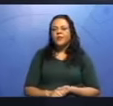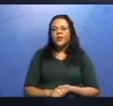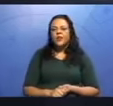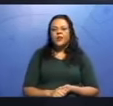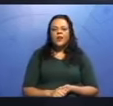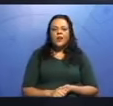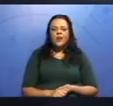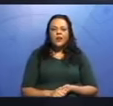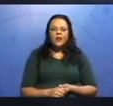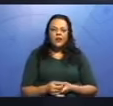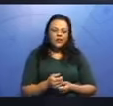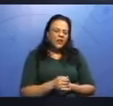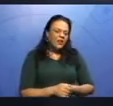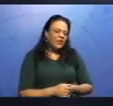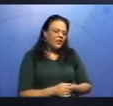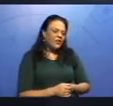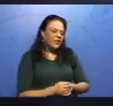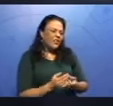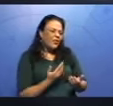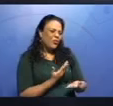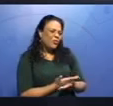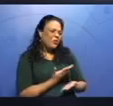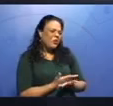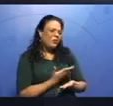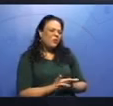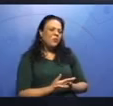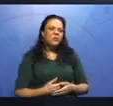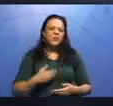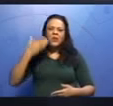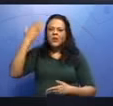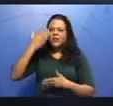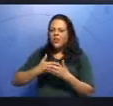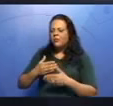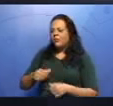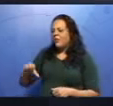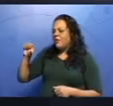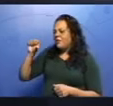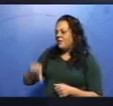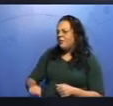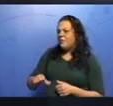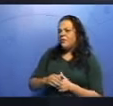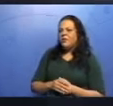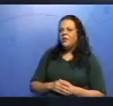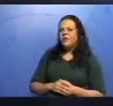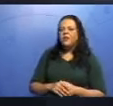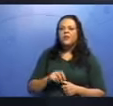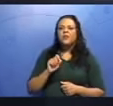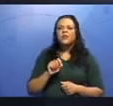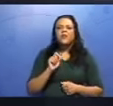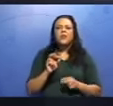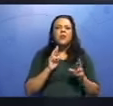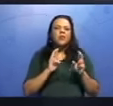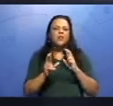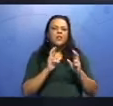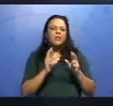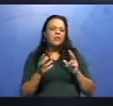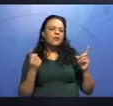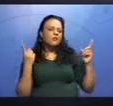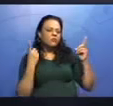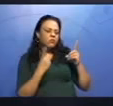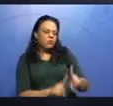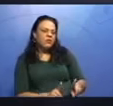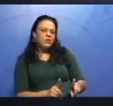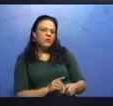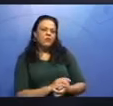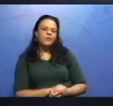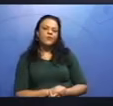estudei muito e não fui bem na prova. A relação é de oposição, com o